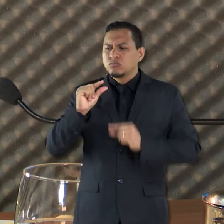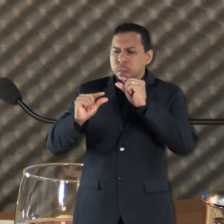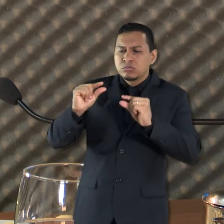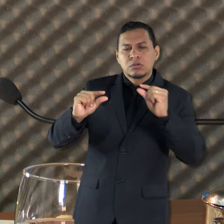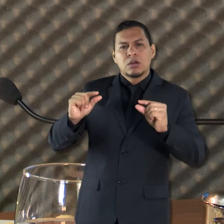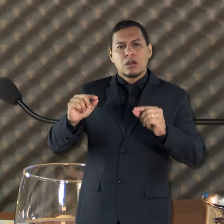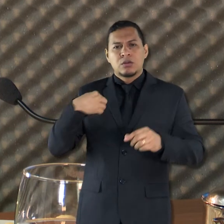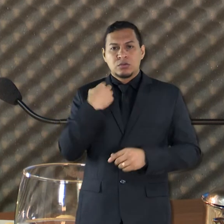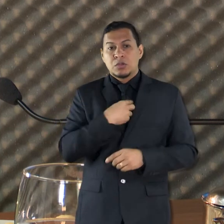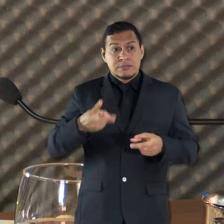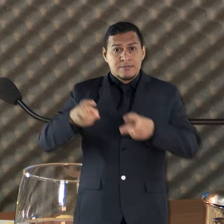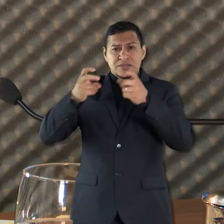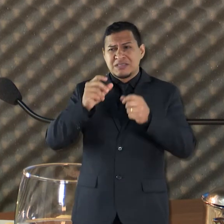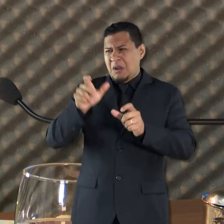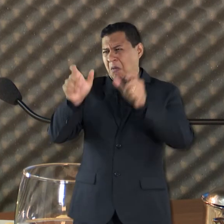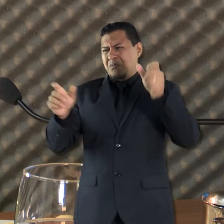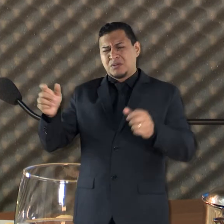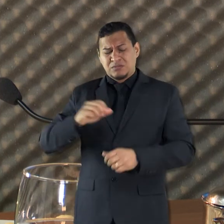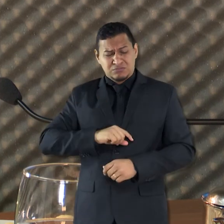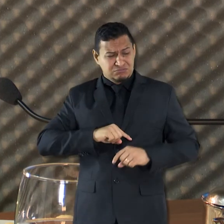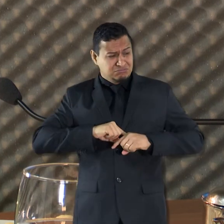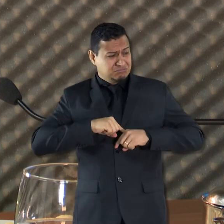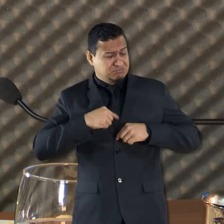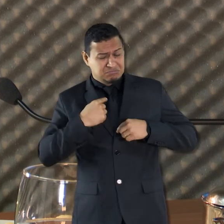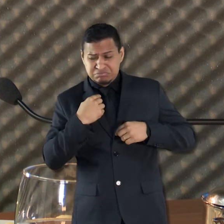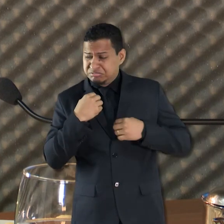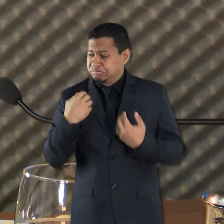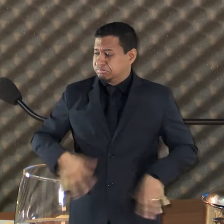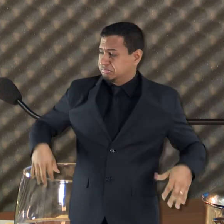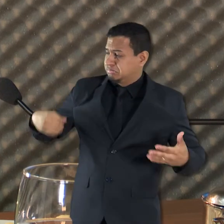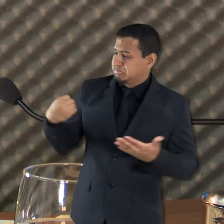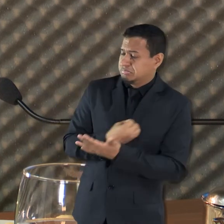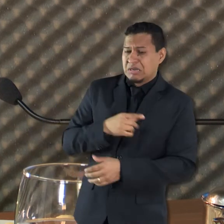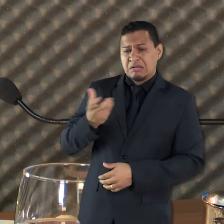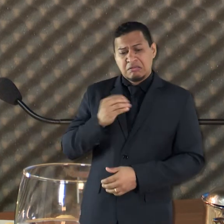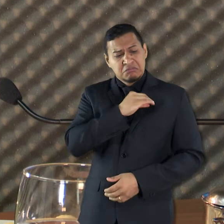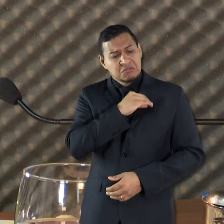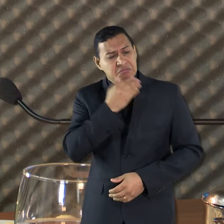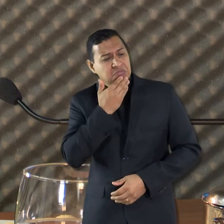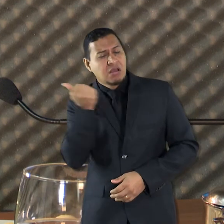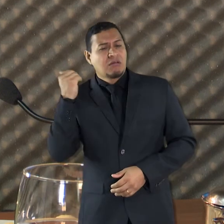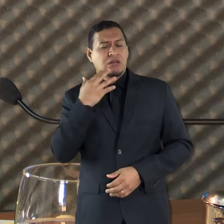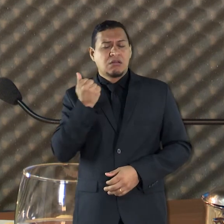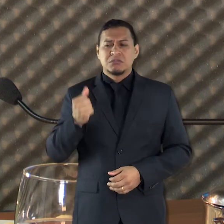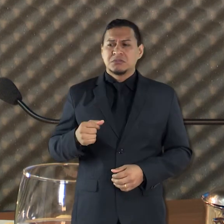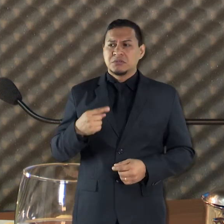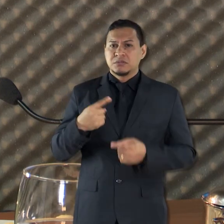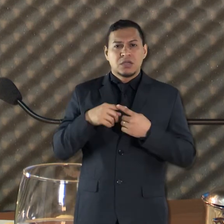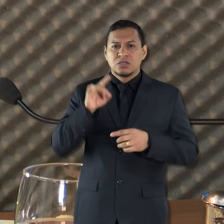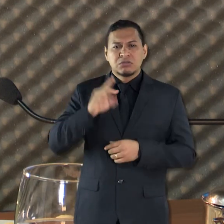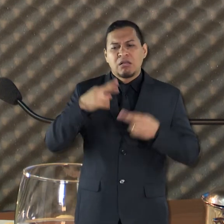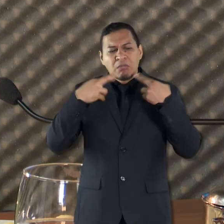com aquilo que nós temos, né? A gente vê muitas pessoas amarguradas, reclamando do trabalho, o salário podia ser melhor, minha vida podia ser